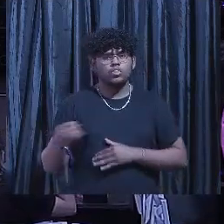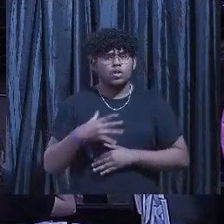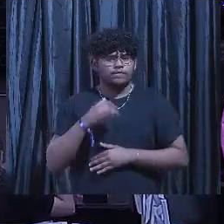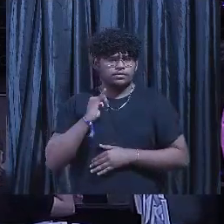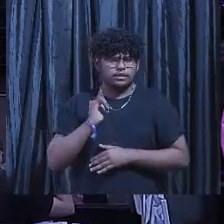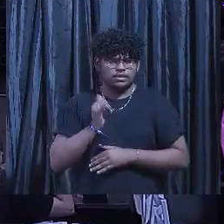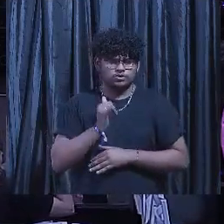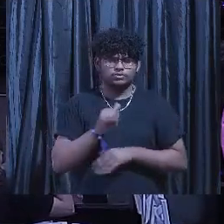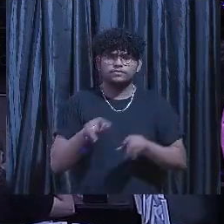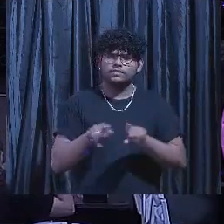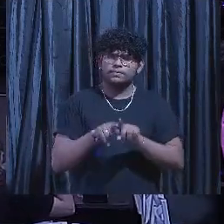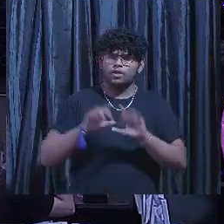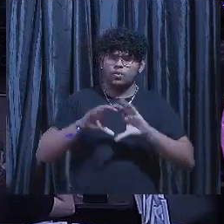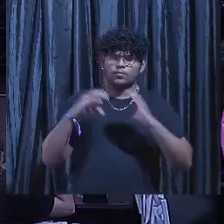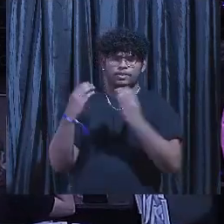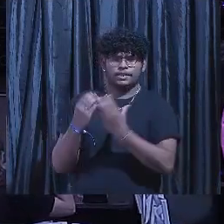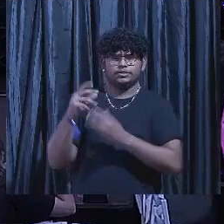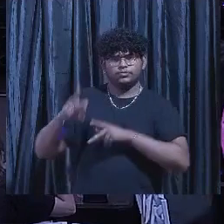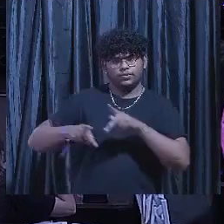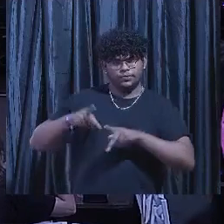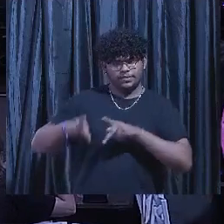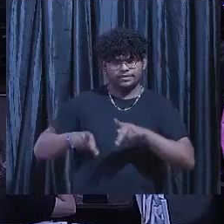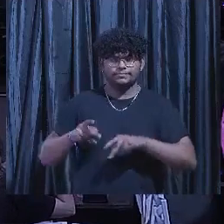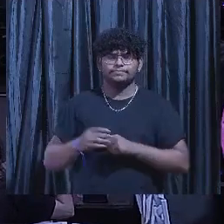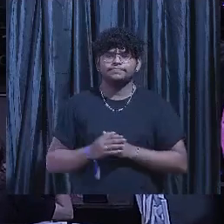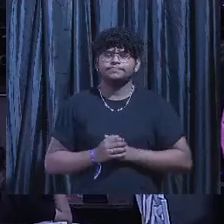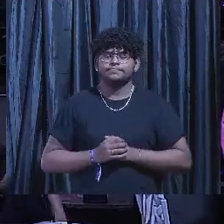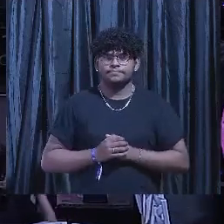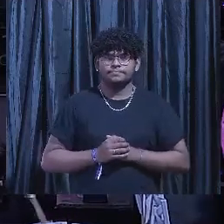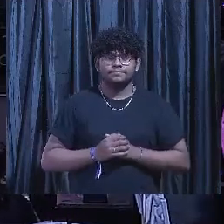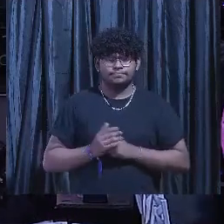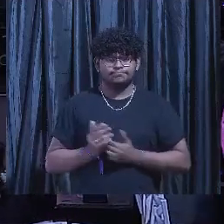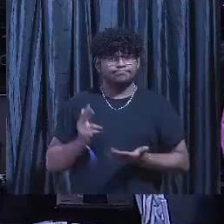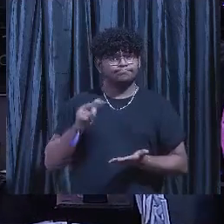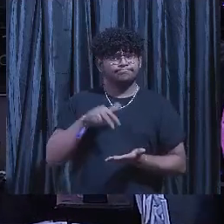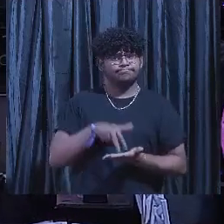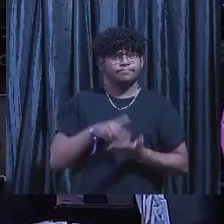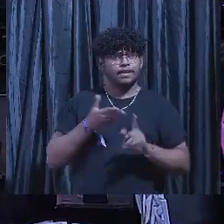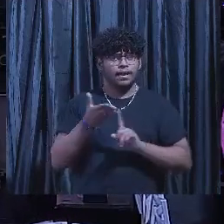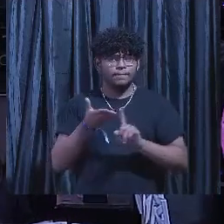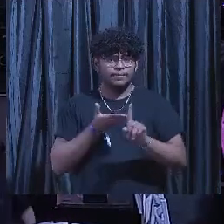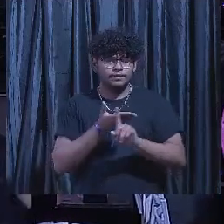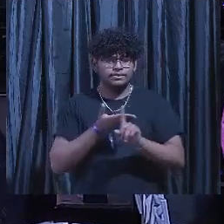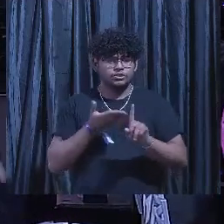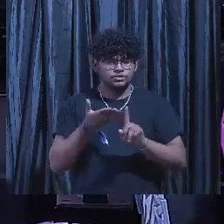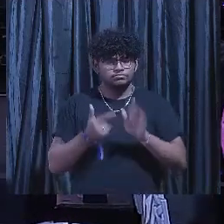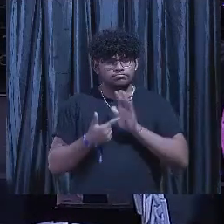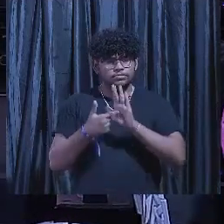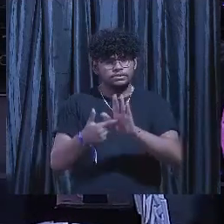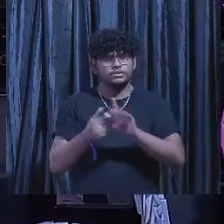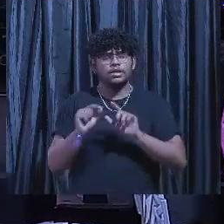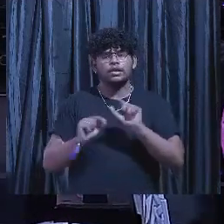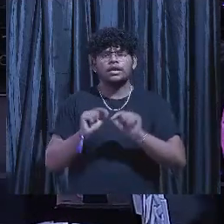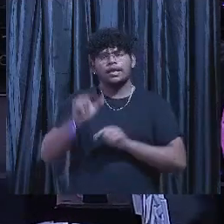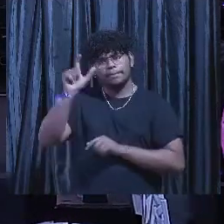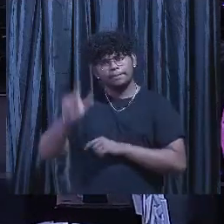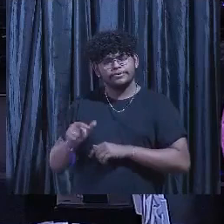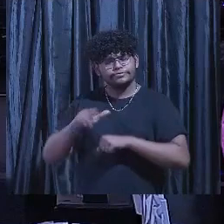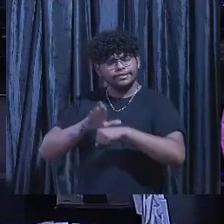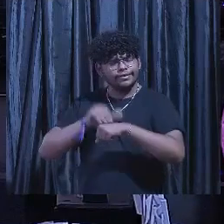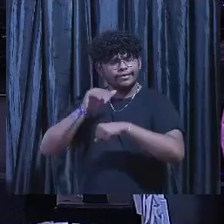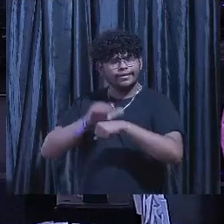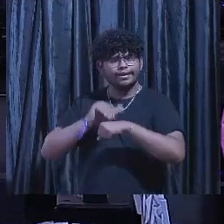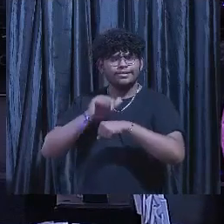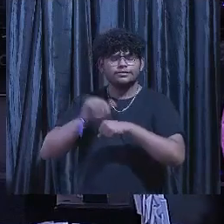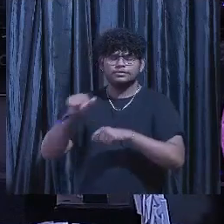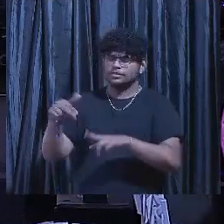popular. Quem vai vir para o palco falar sobre isso com vocês é uma pessoa incrível, querida, muito responsável e corresponsável por tudo que a gente